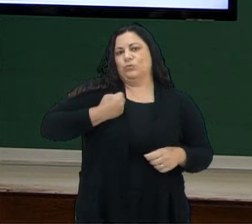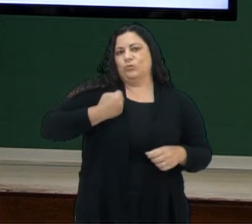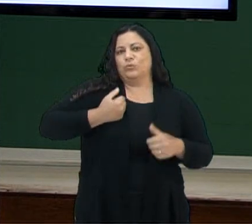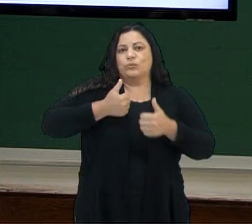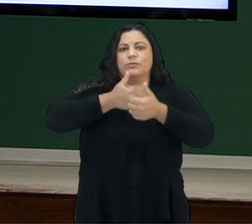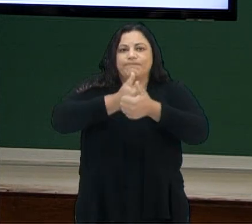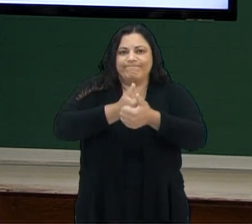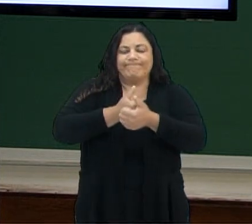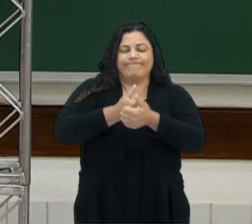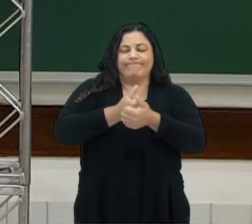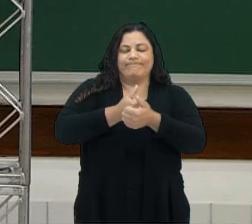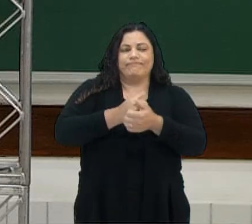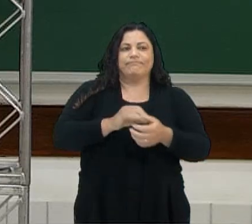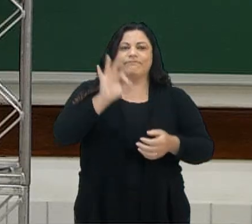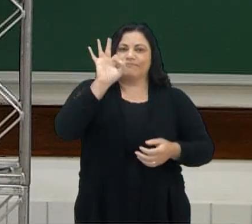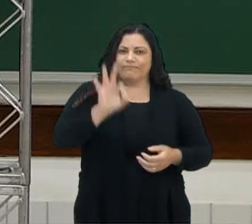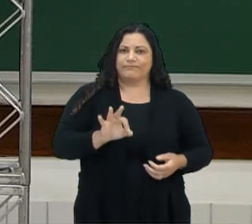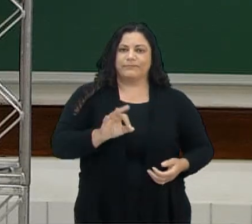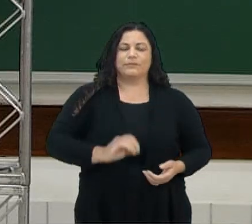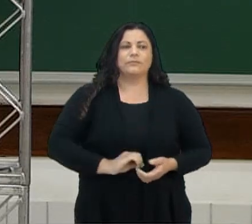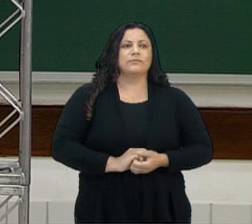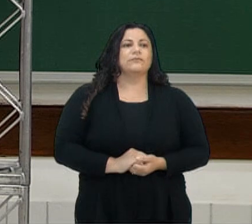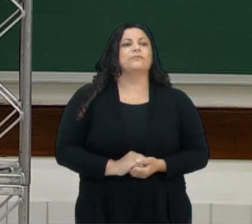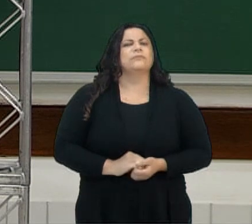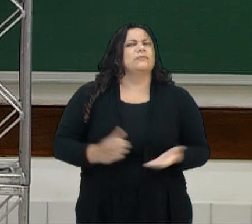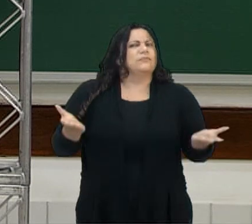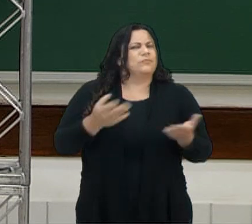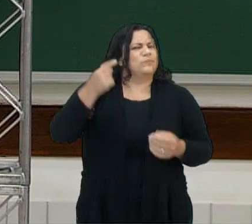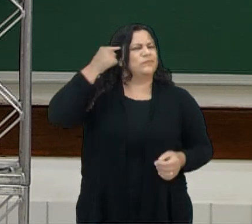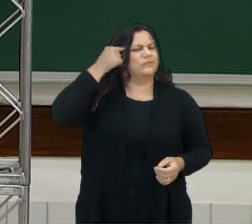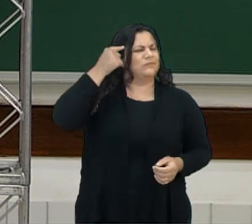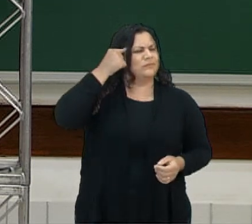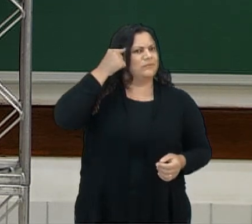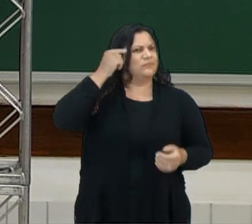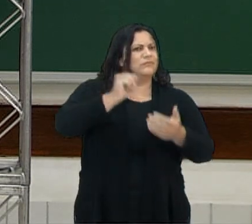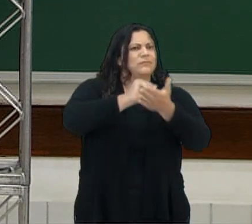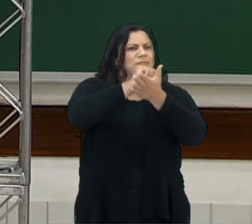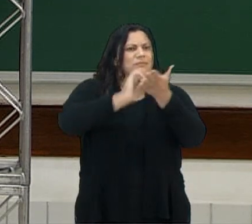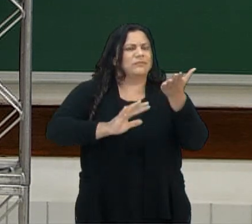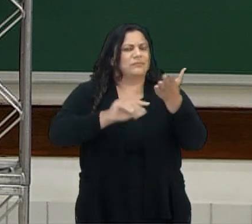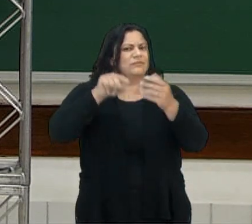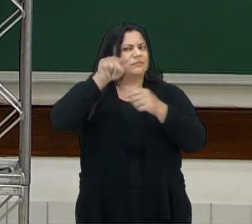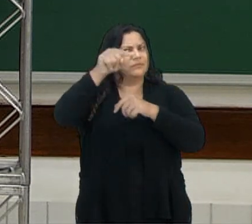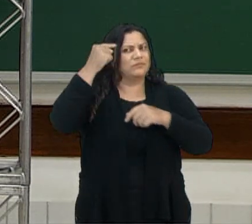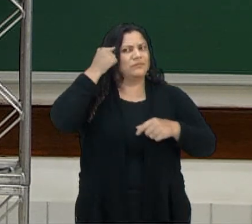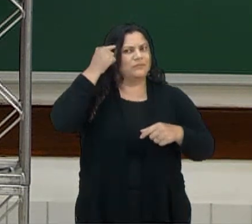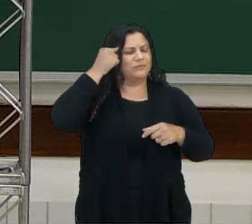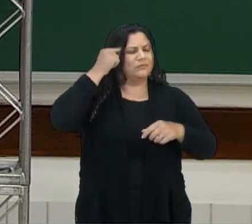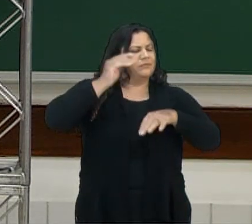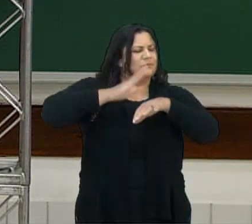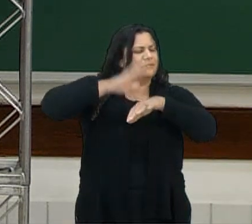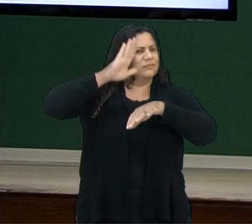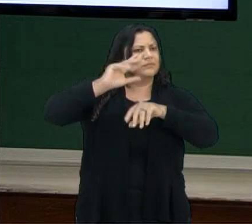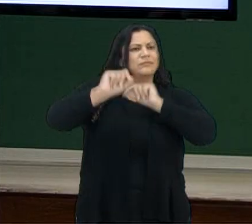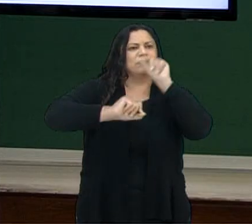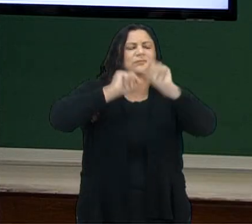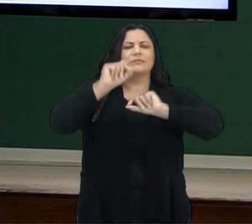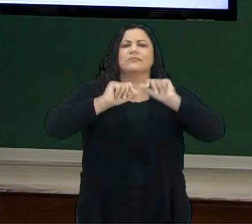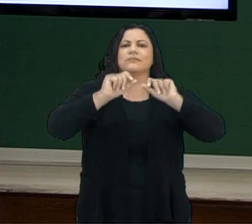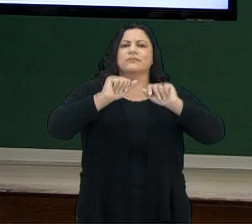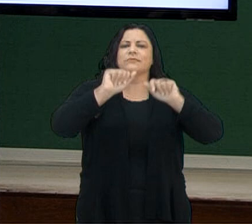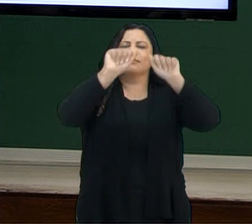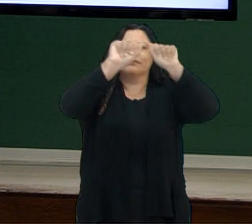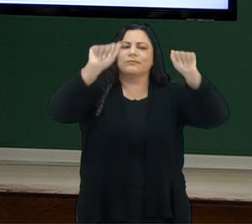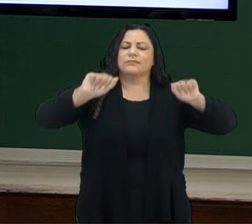bem. Agora, esse daqui é para vocês pensarem um pouquinho mais, tá? Qual é a área do hexágono que possui um lado medindo